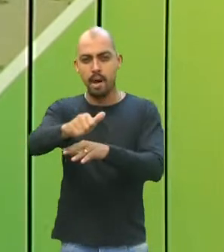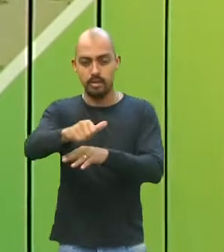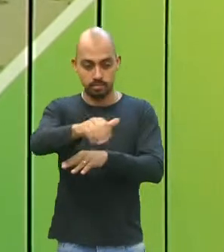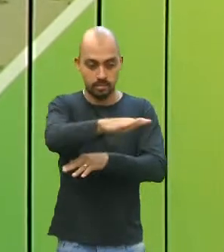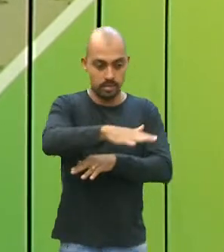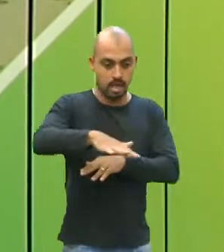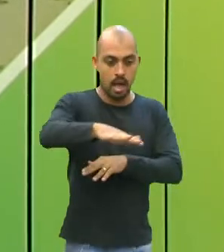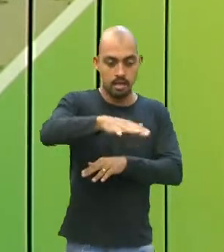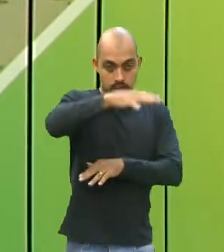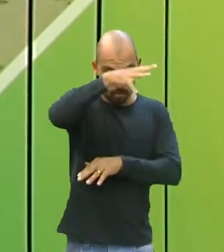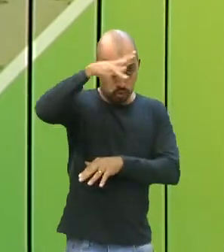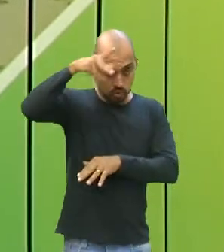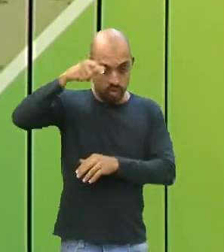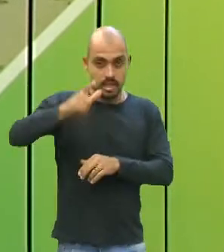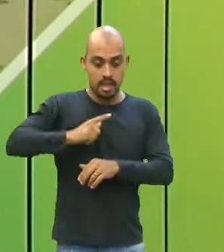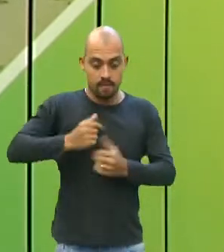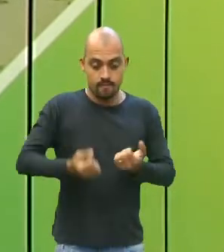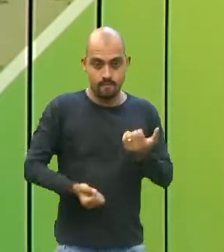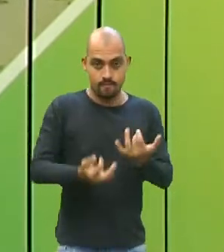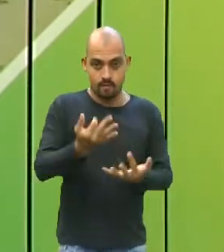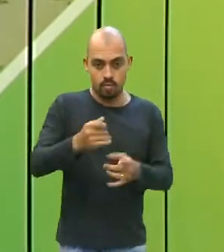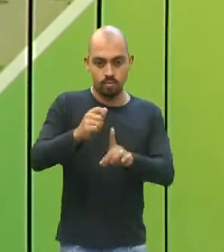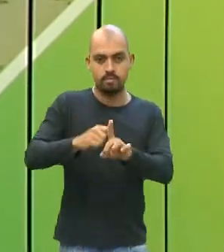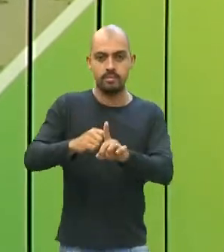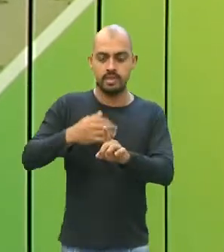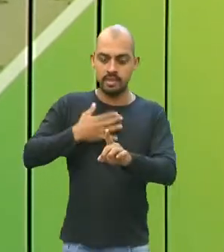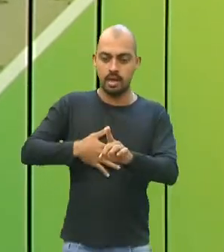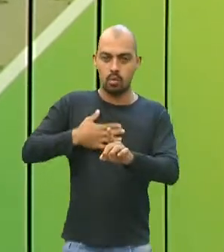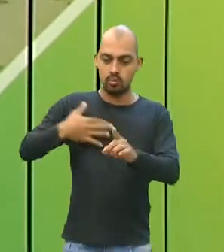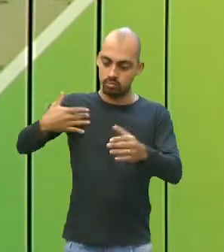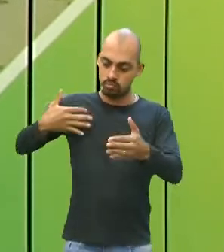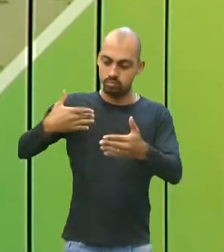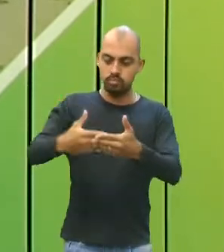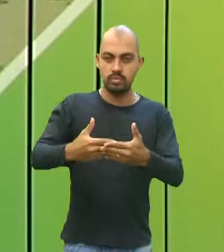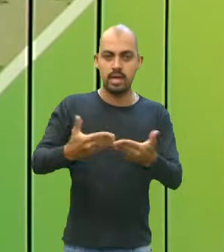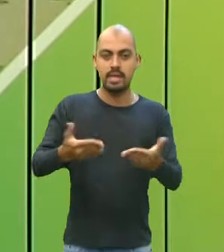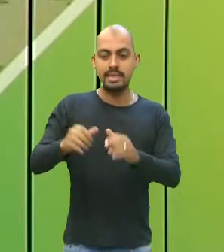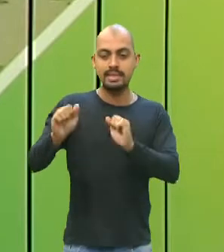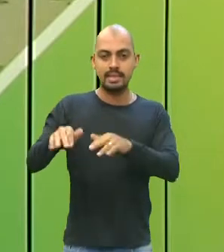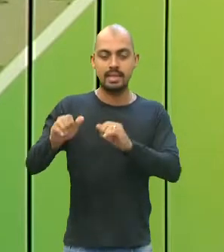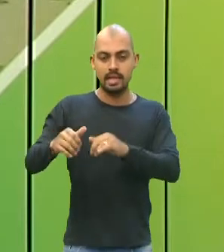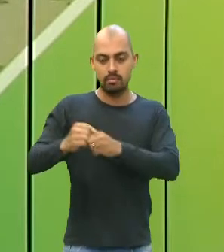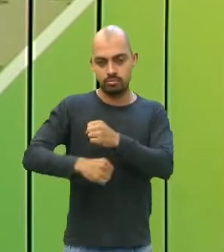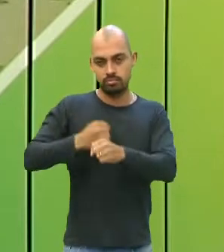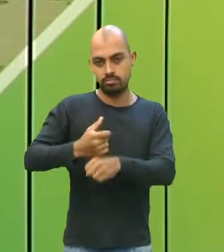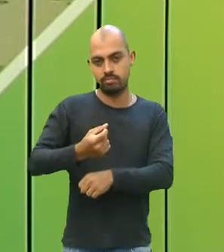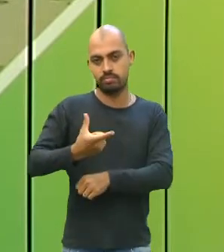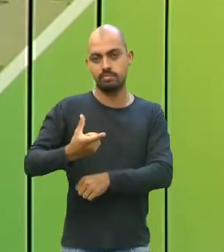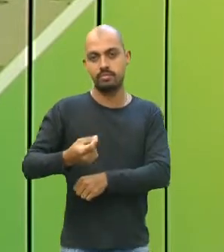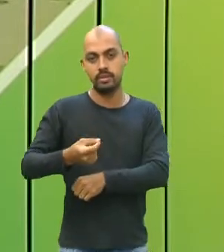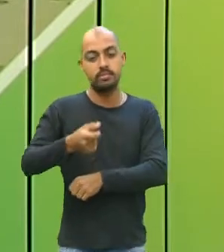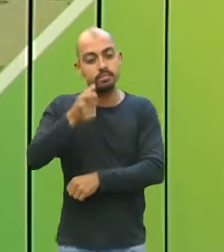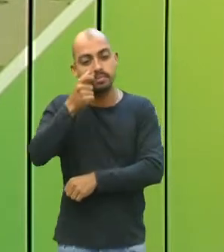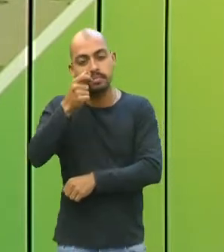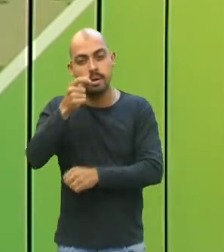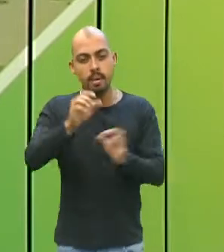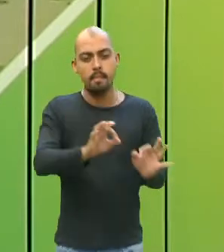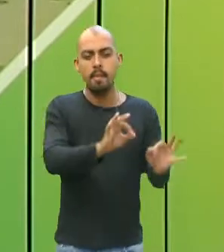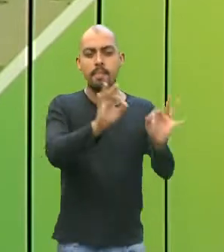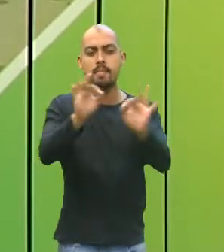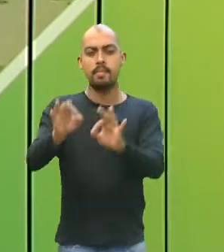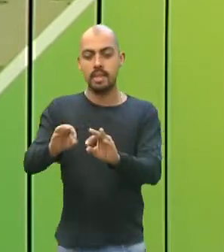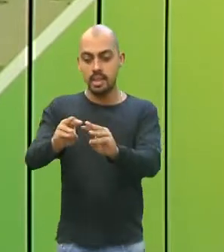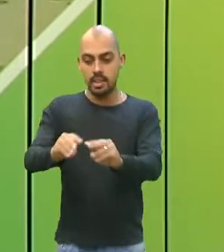áreas queimadas na Amazônia entre agosto do ano passado e setembro de 2020 para observar em que tipo